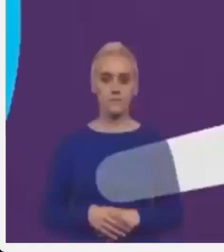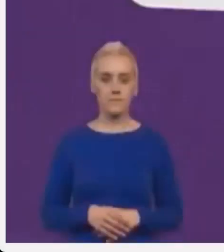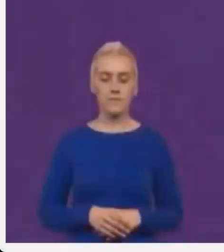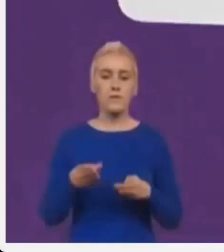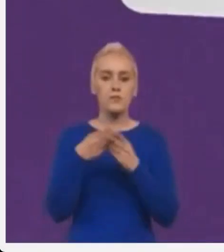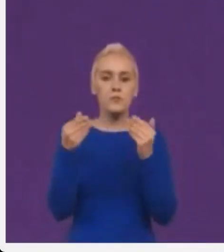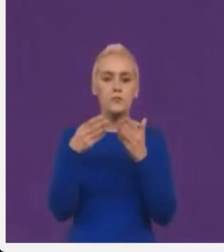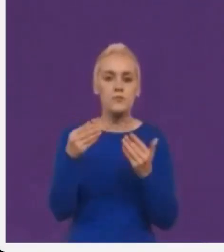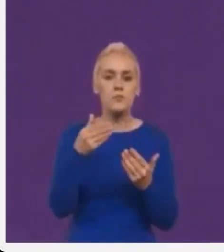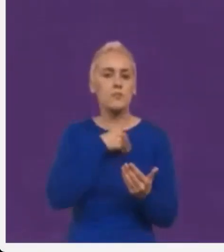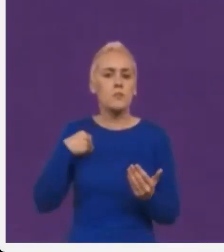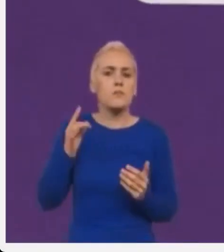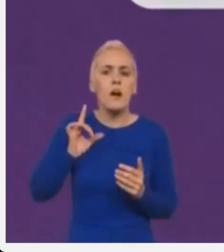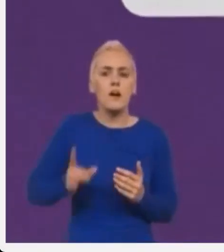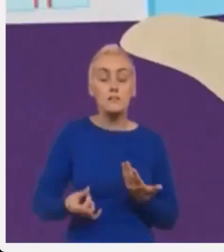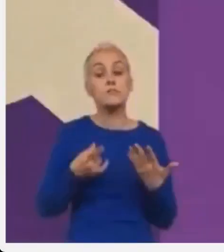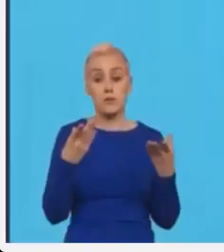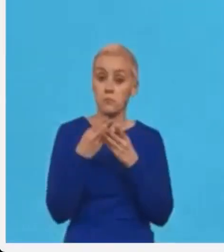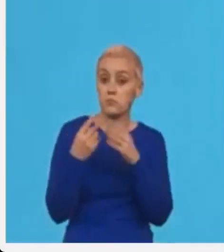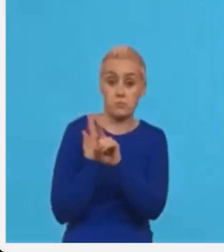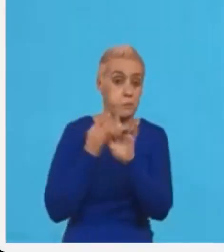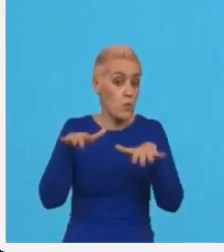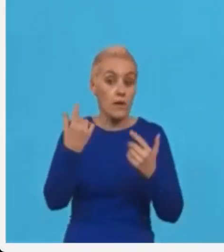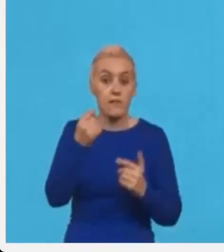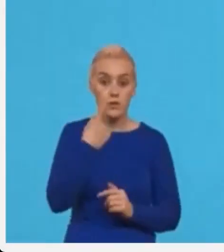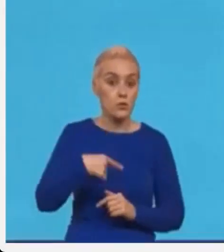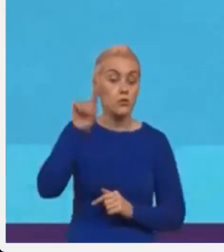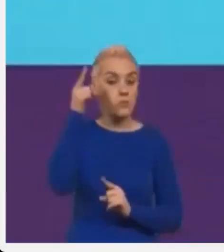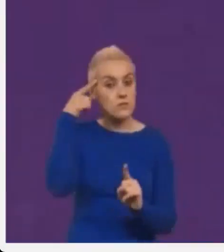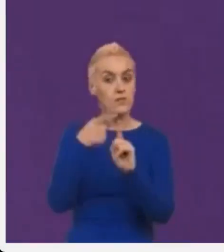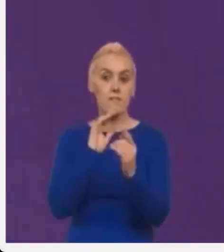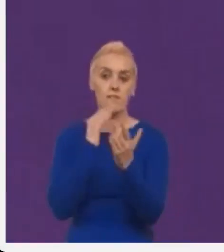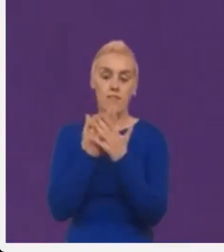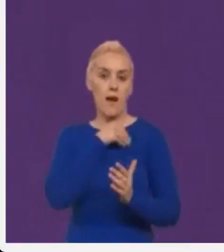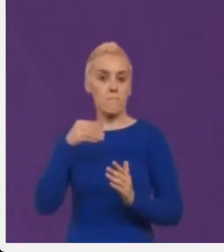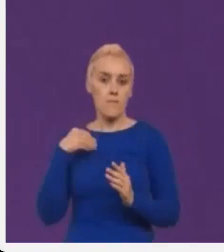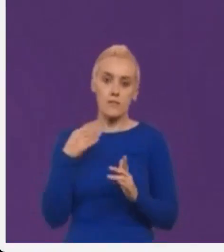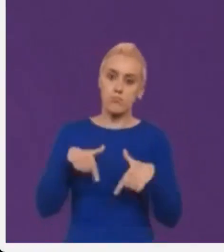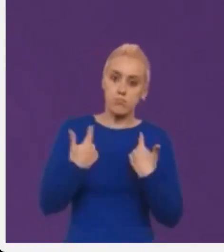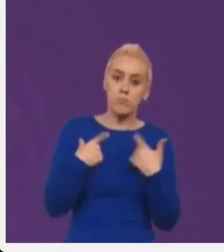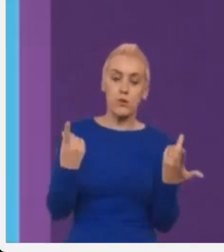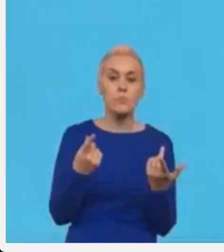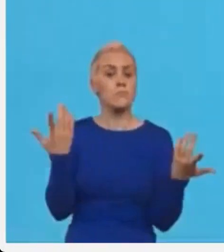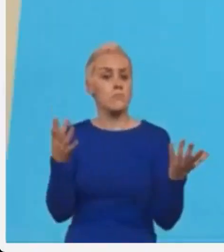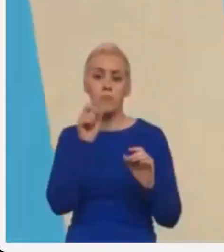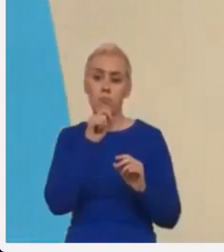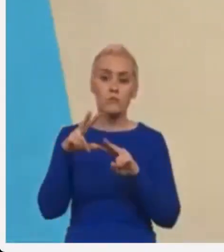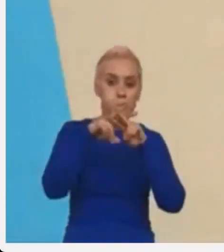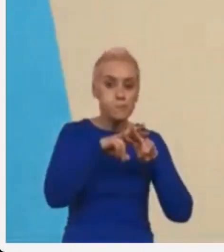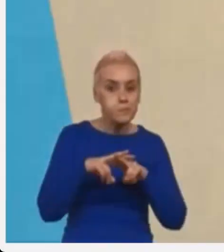Um dispositivo médico é qualquer produto não farmacológico com finalidade médica utilizado para o